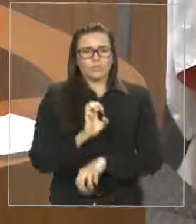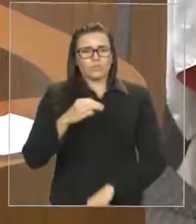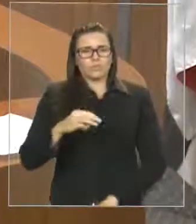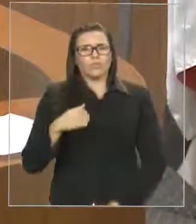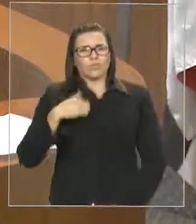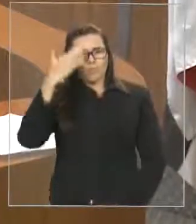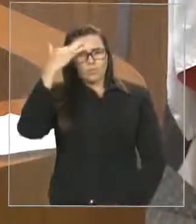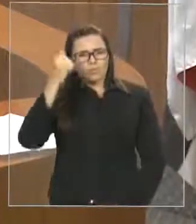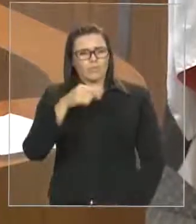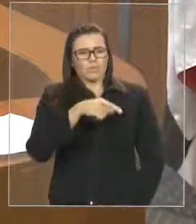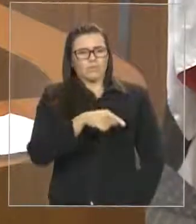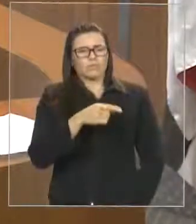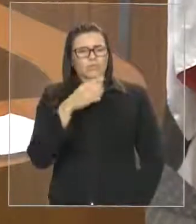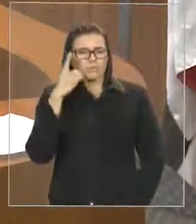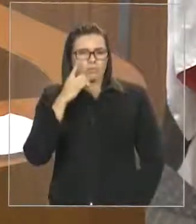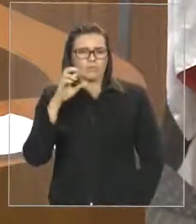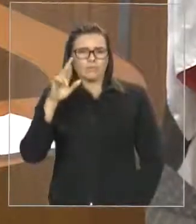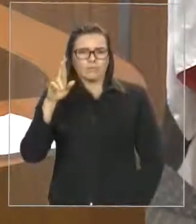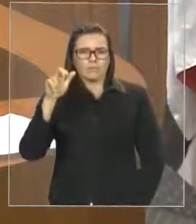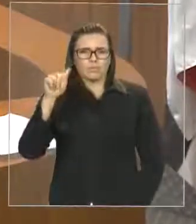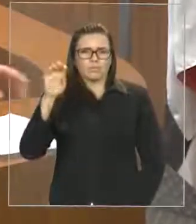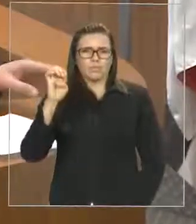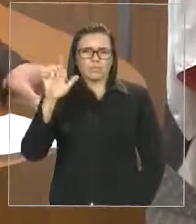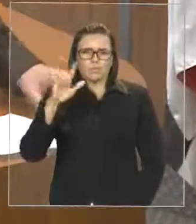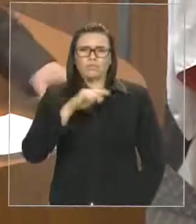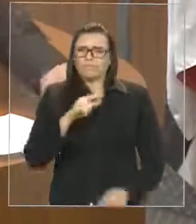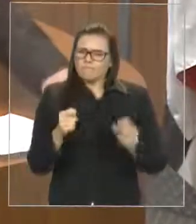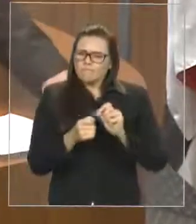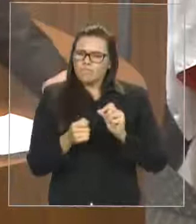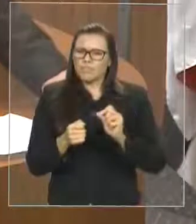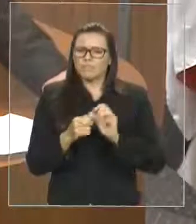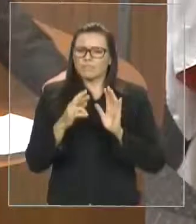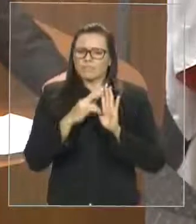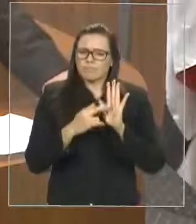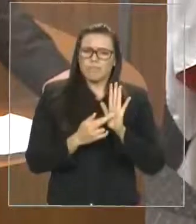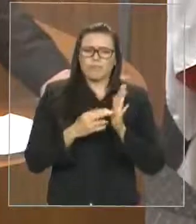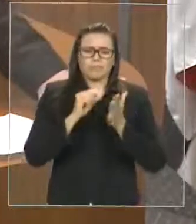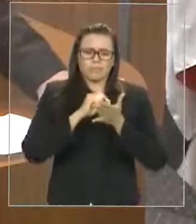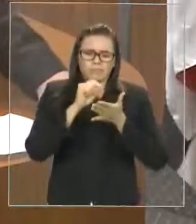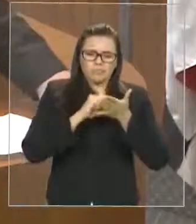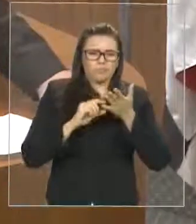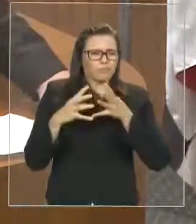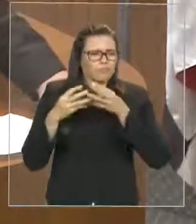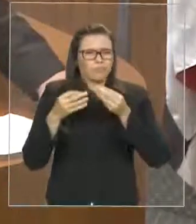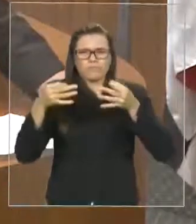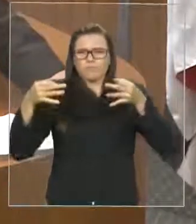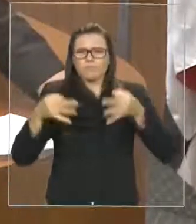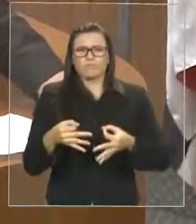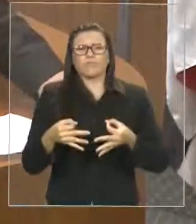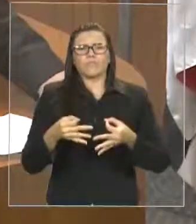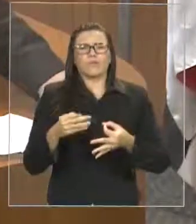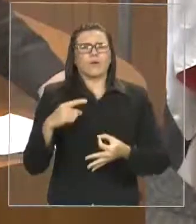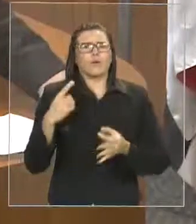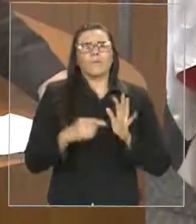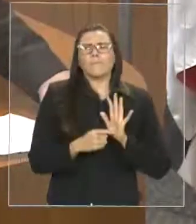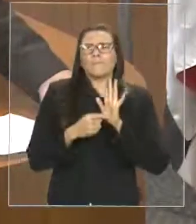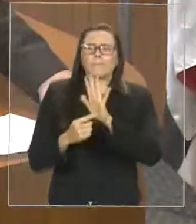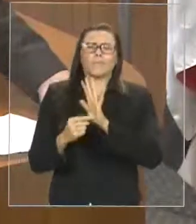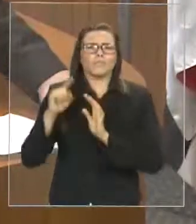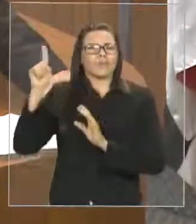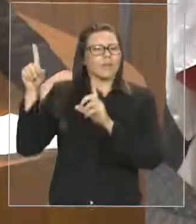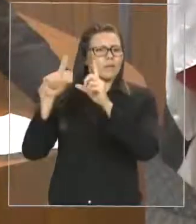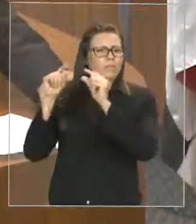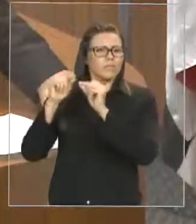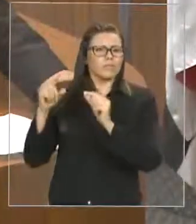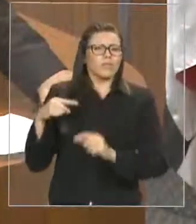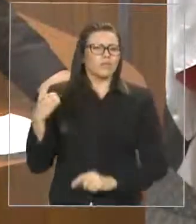Excelência haverá de fazer ao formular esse relatório, para que a gente possa, de fato, externar a opinião não só da Assembleia Legislativa, não